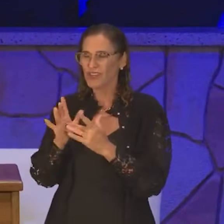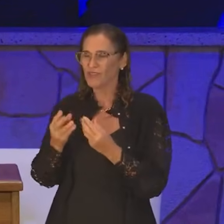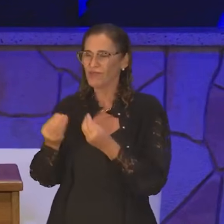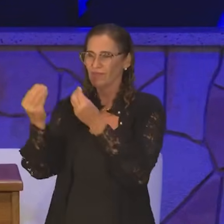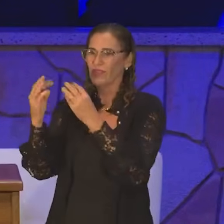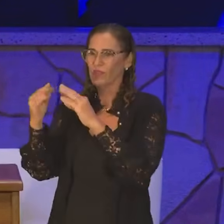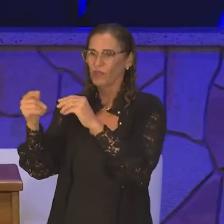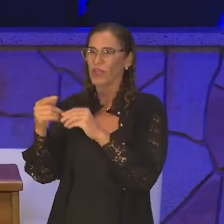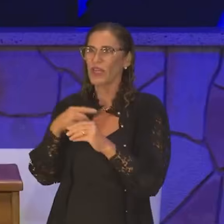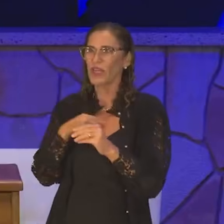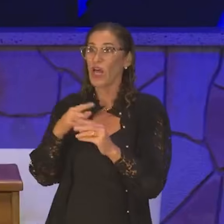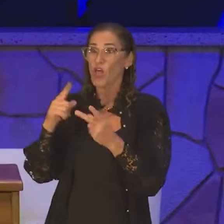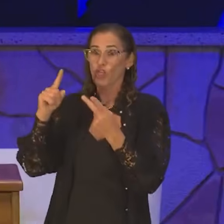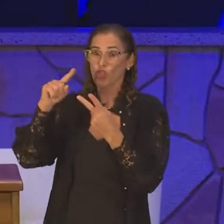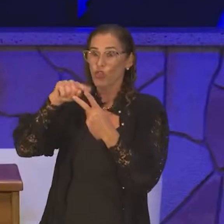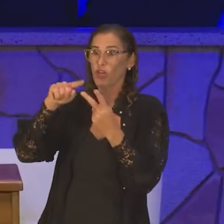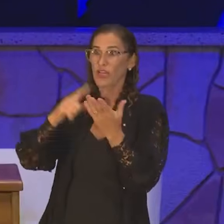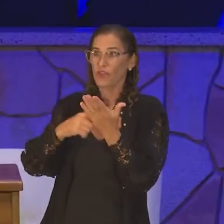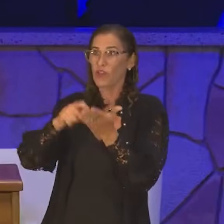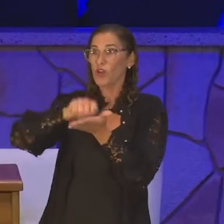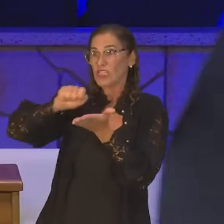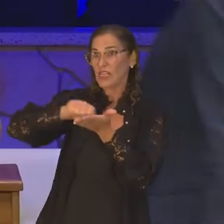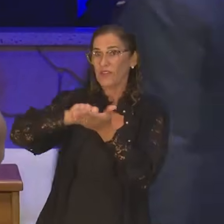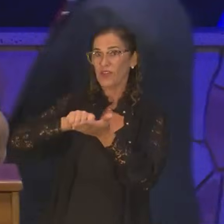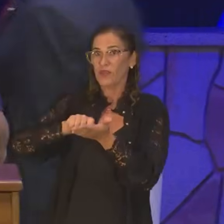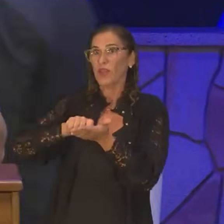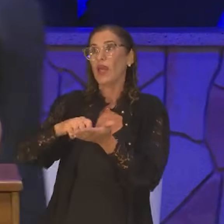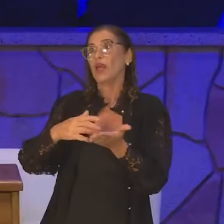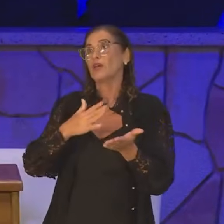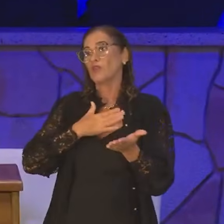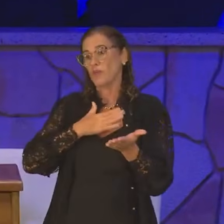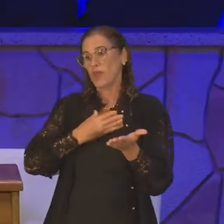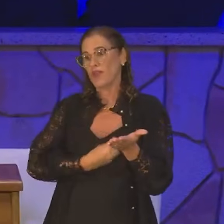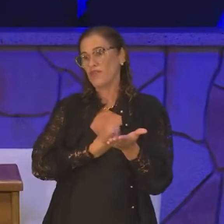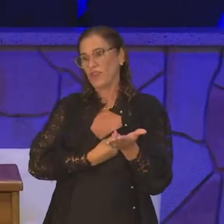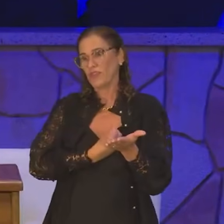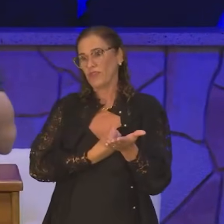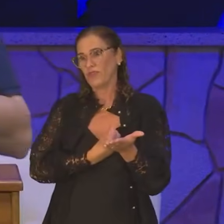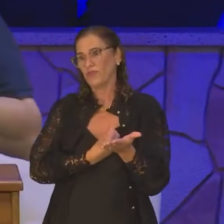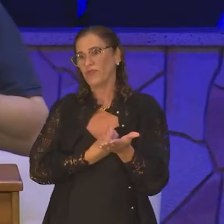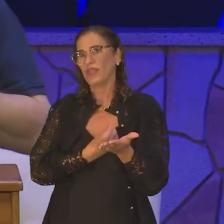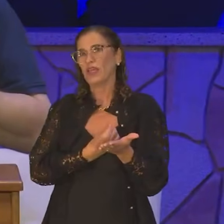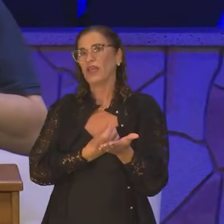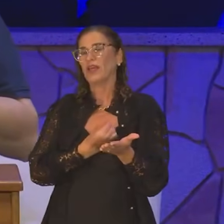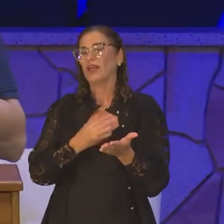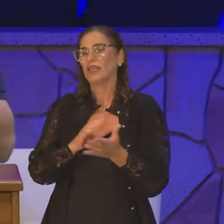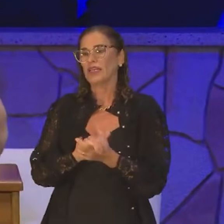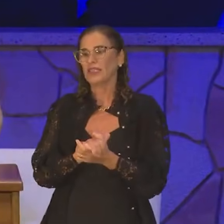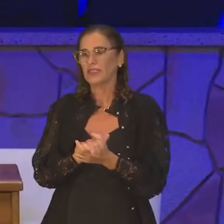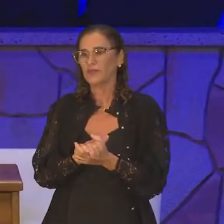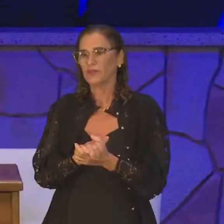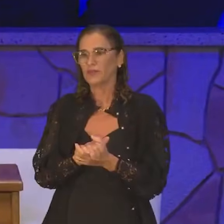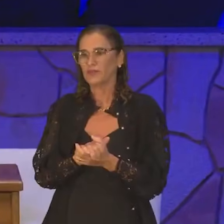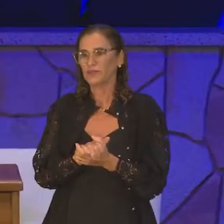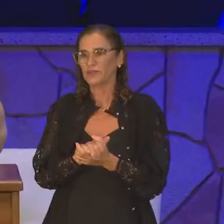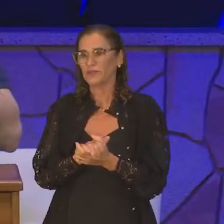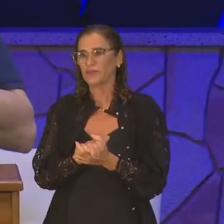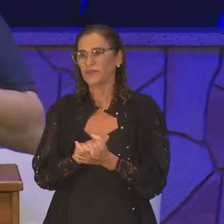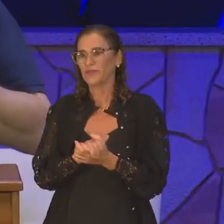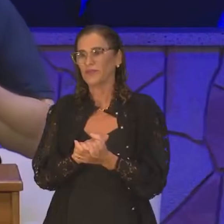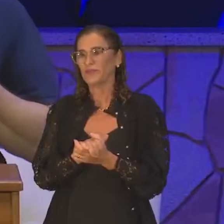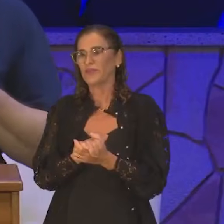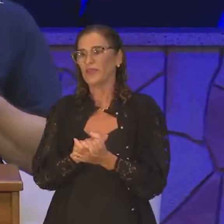minha biografia, são 2 livros, não há muito, eu acho que tem uns 35 livros, metade e metade. Então, se